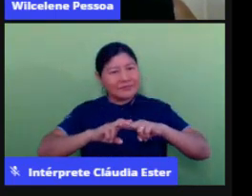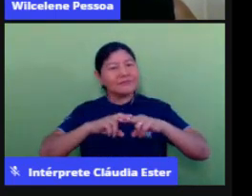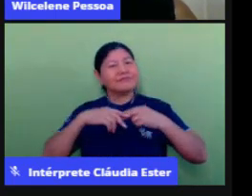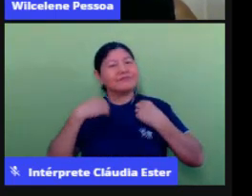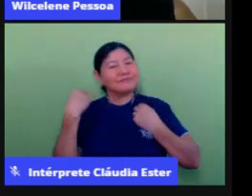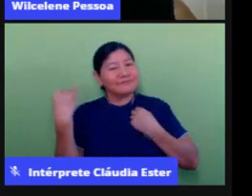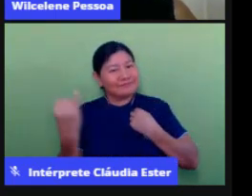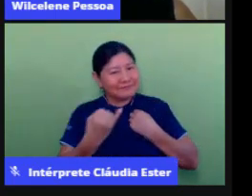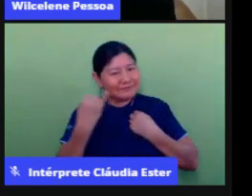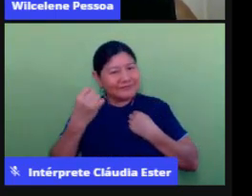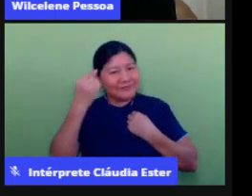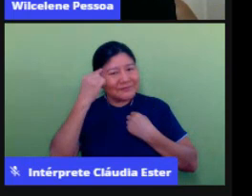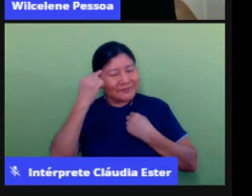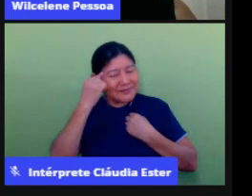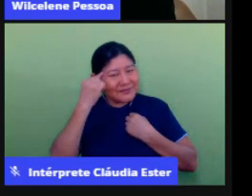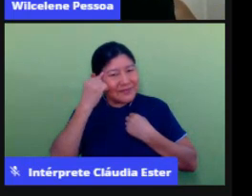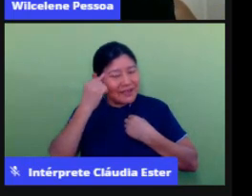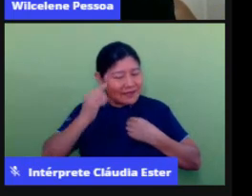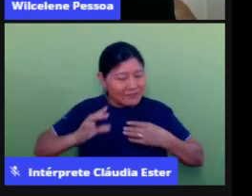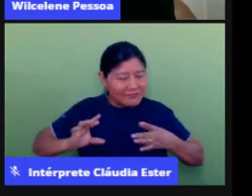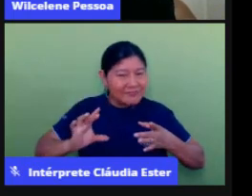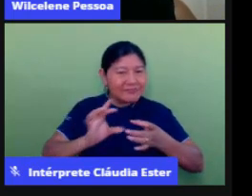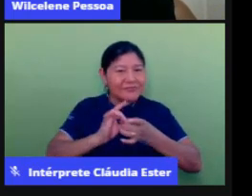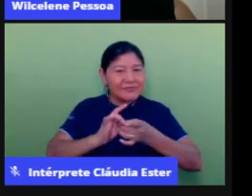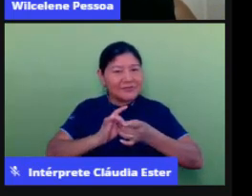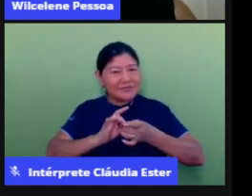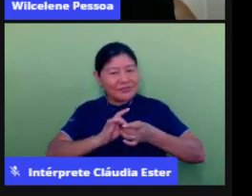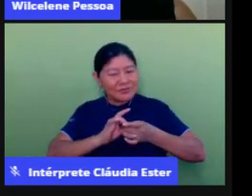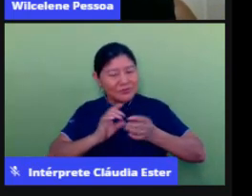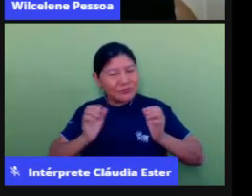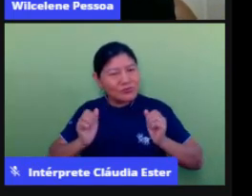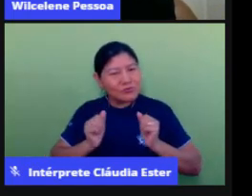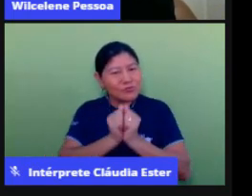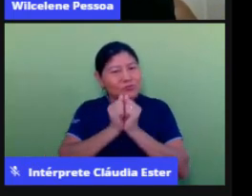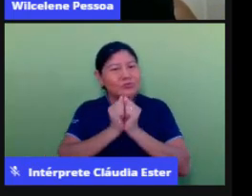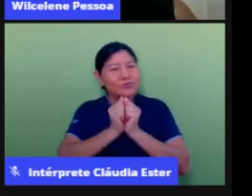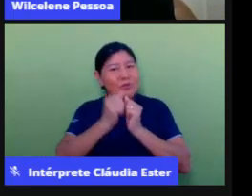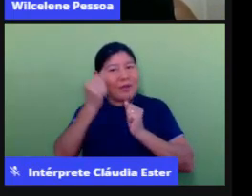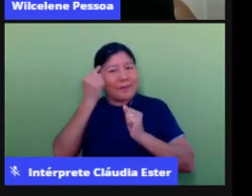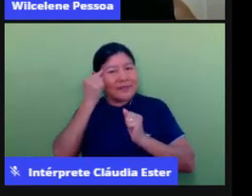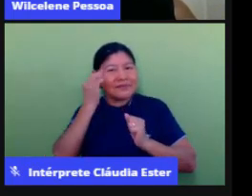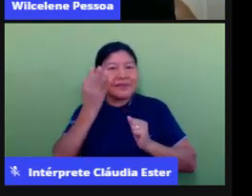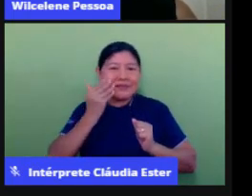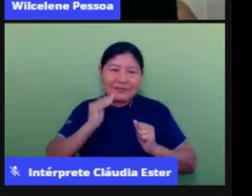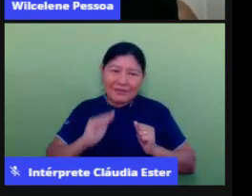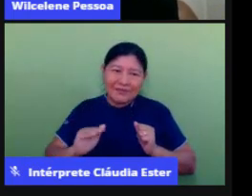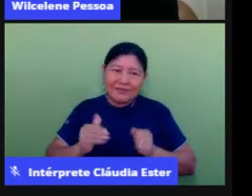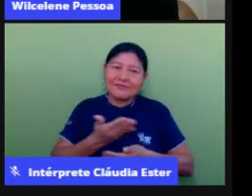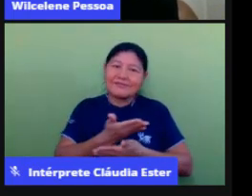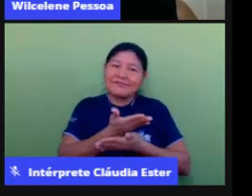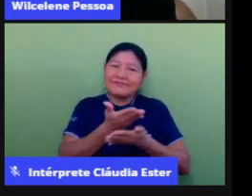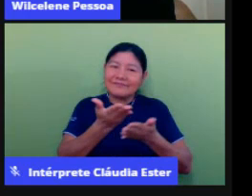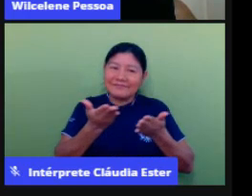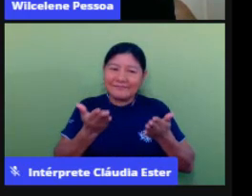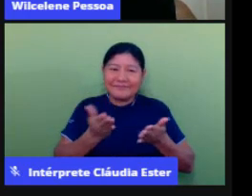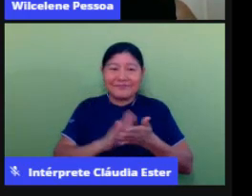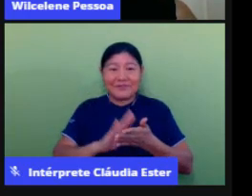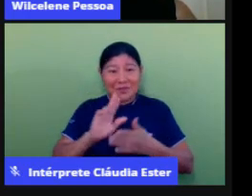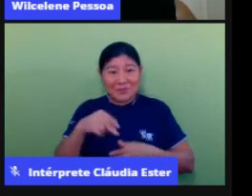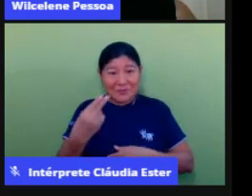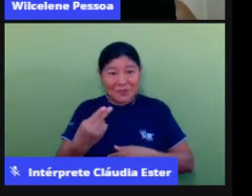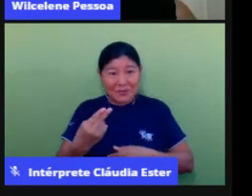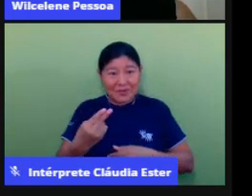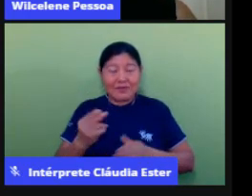de outra forma, sempre pensando na criança, sempre pensando nessa qualidade da educação. E nós da GEINF, então, nos colocamos à disposição para